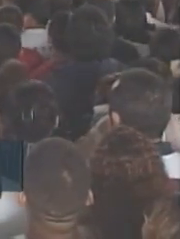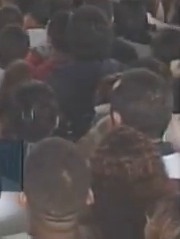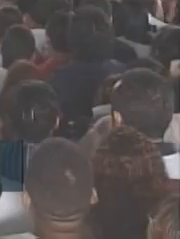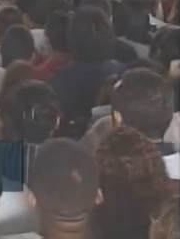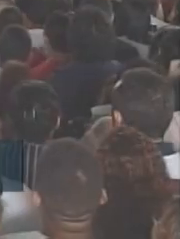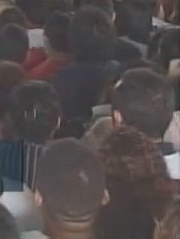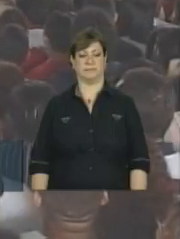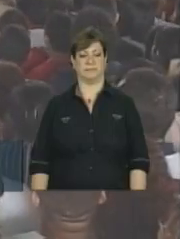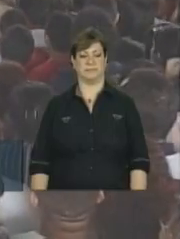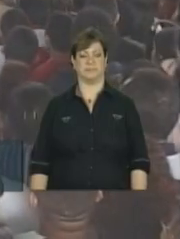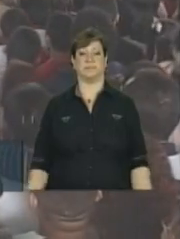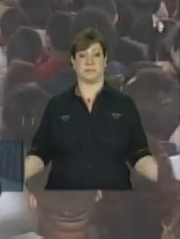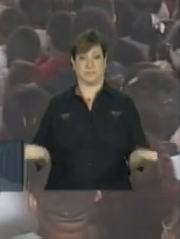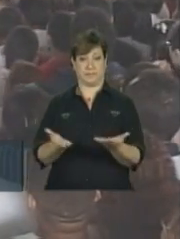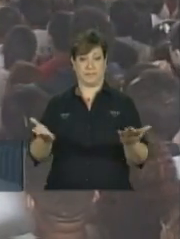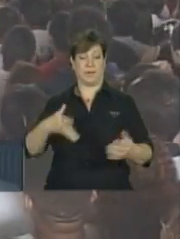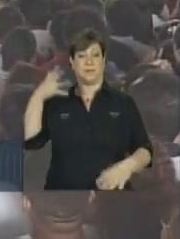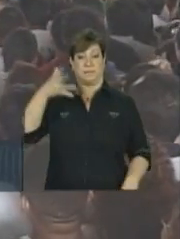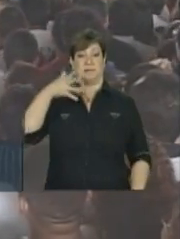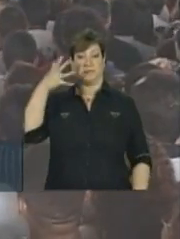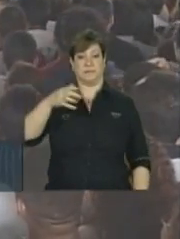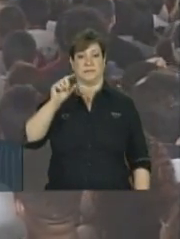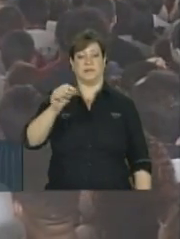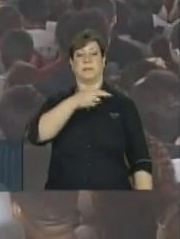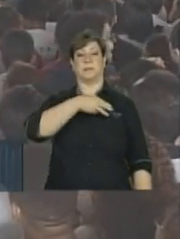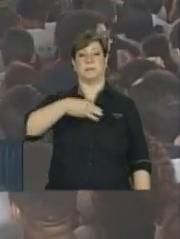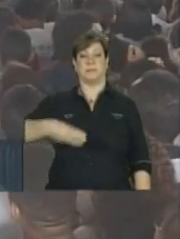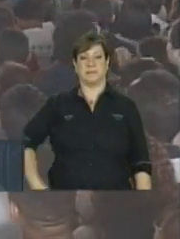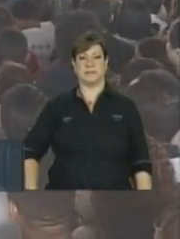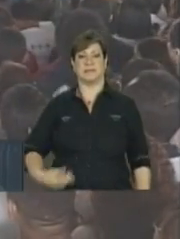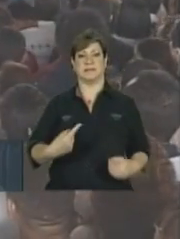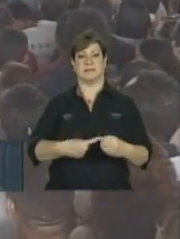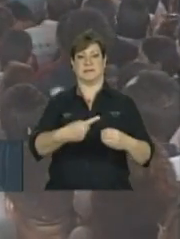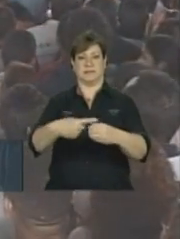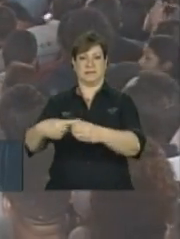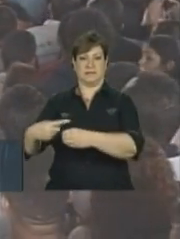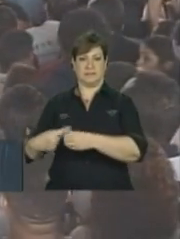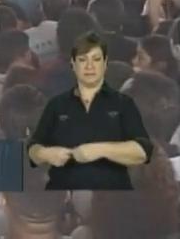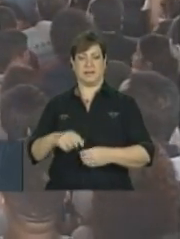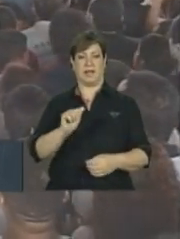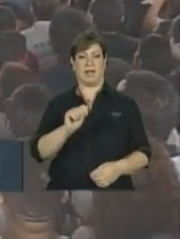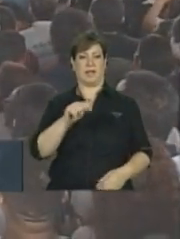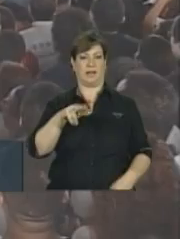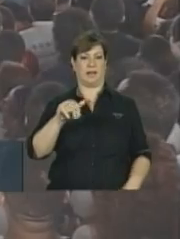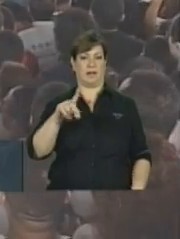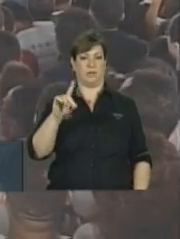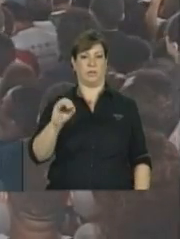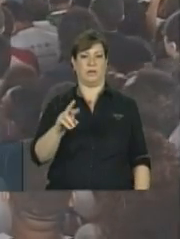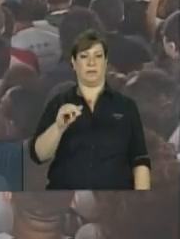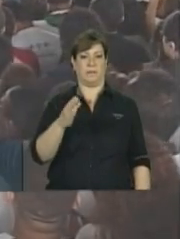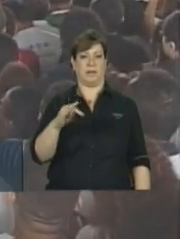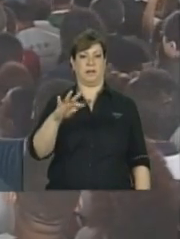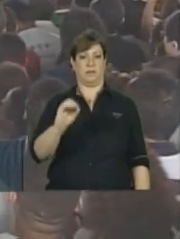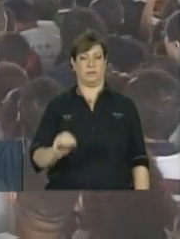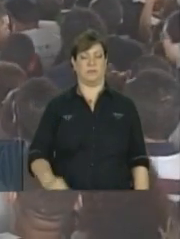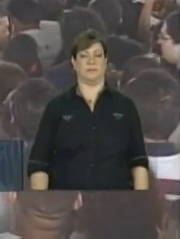Ouviremos agora as palavras do ministro das Cidades, Aguinaldo Ribeiro.